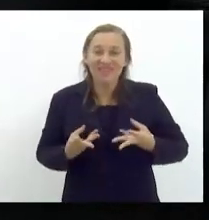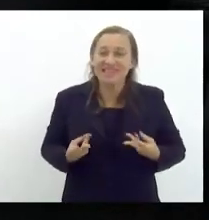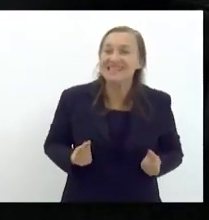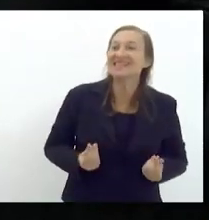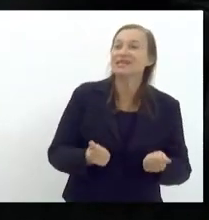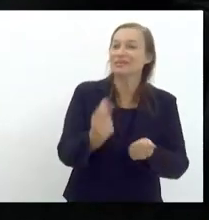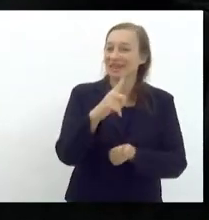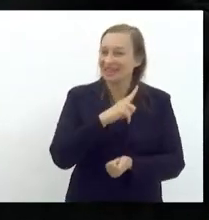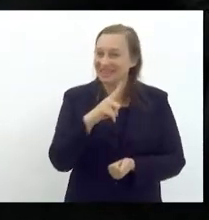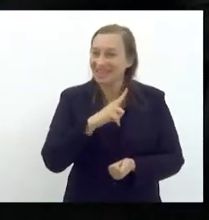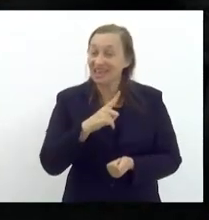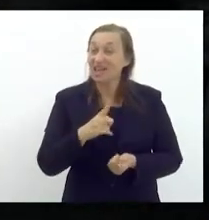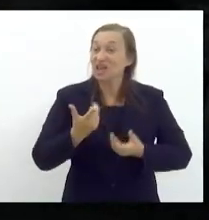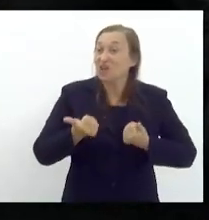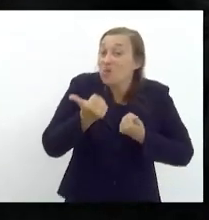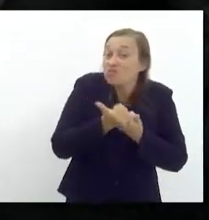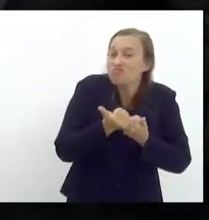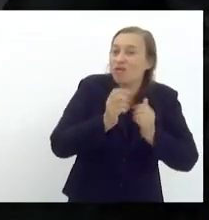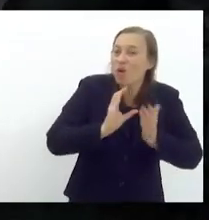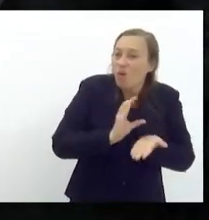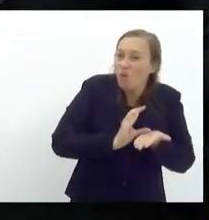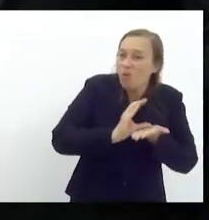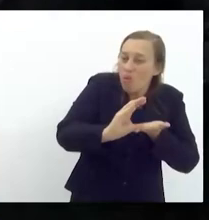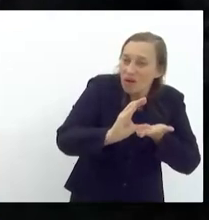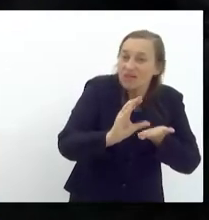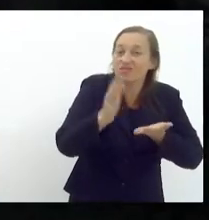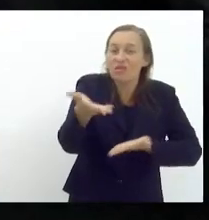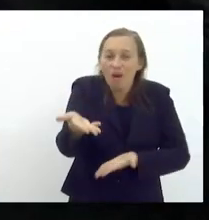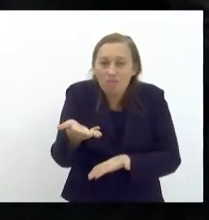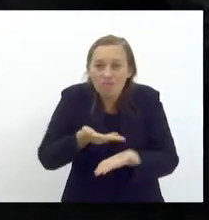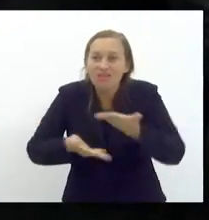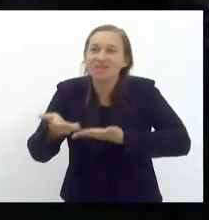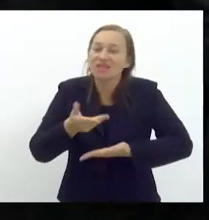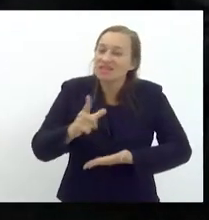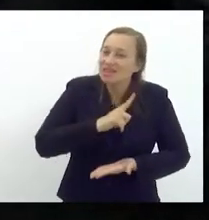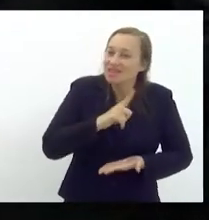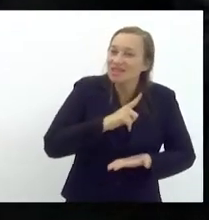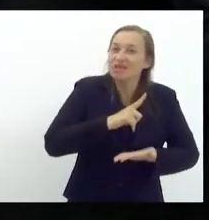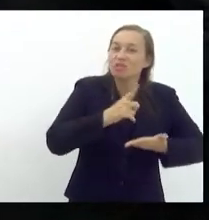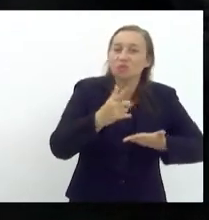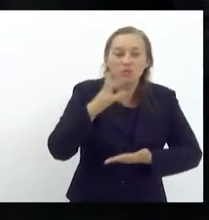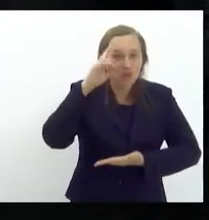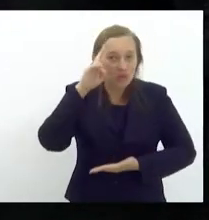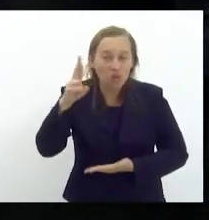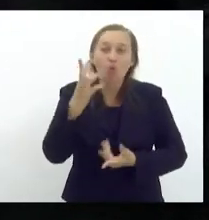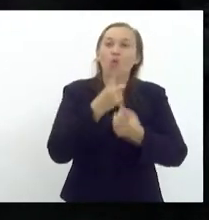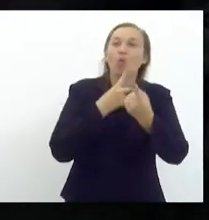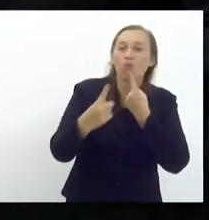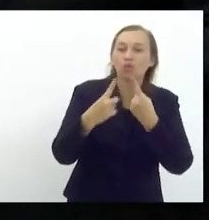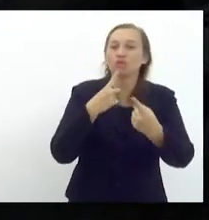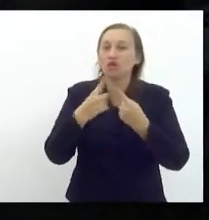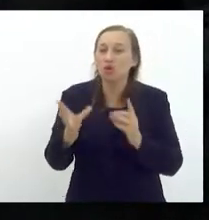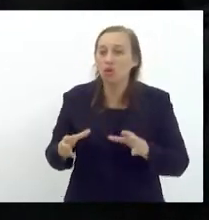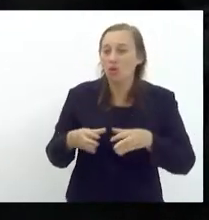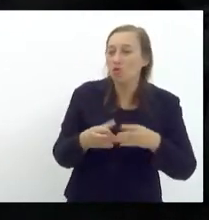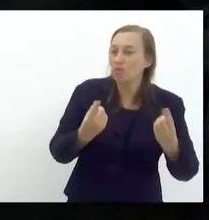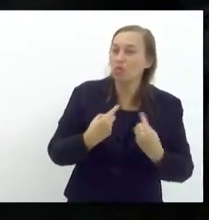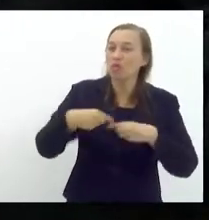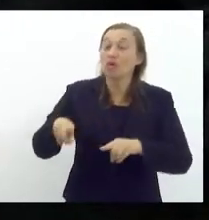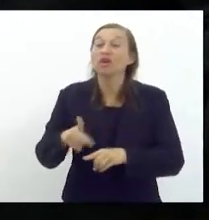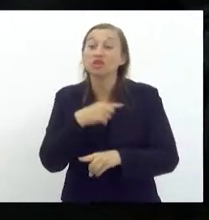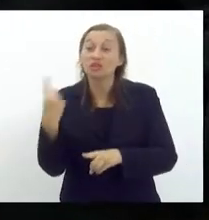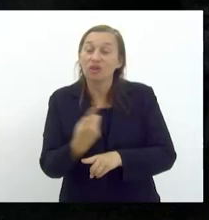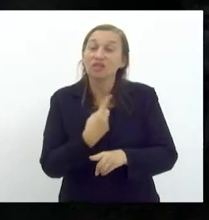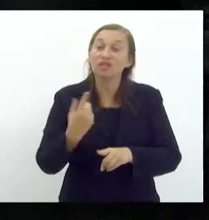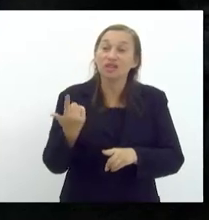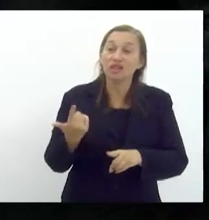sensibilidade e com auxílio e com a parceria que nós temos através do Senhor com diálogo com a oposição nós iremos